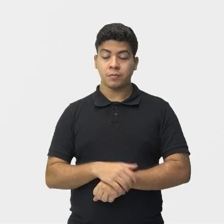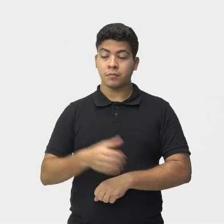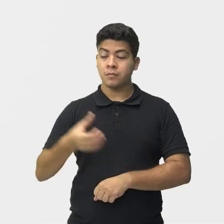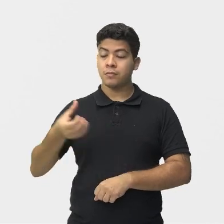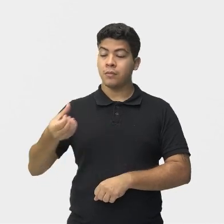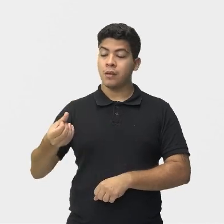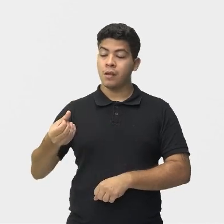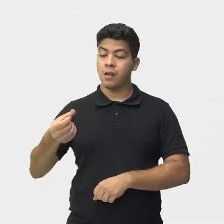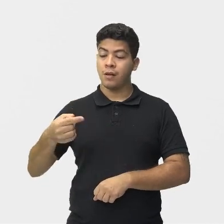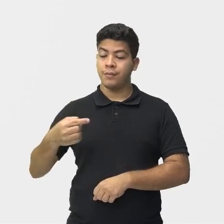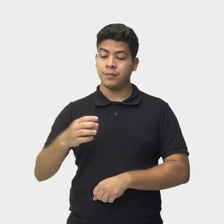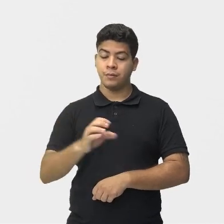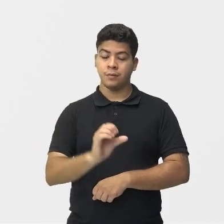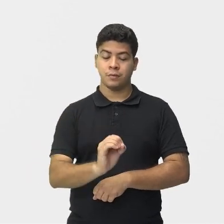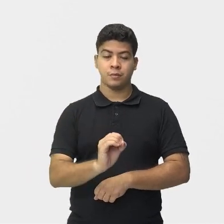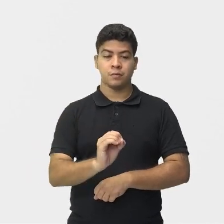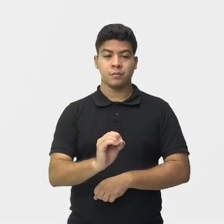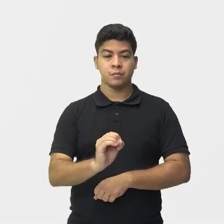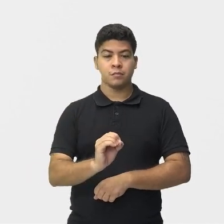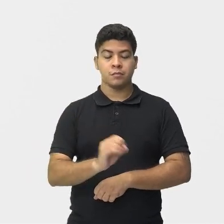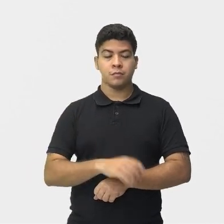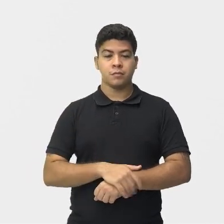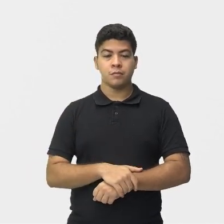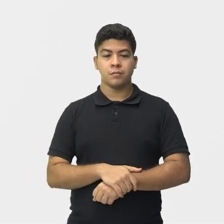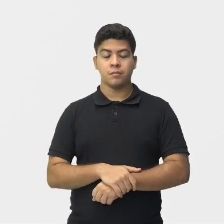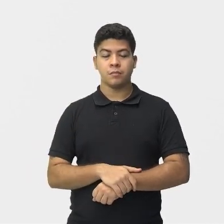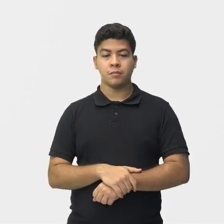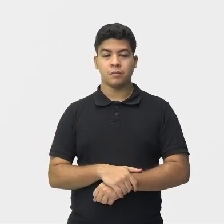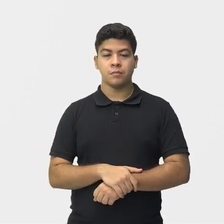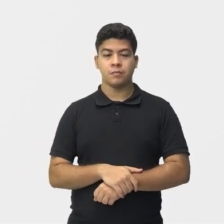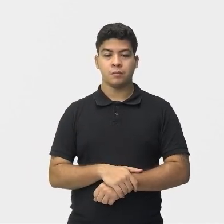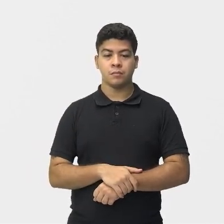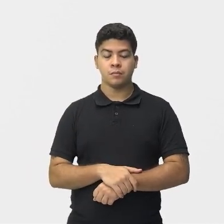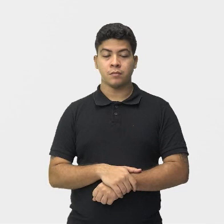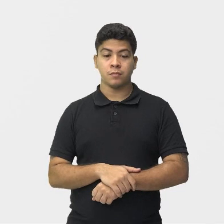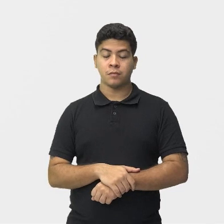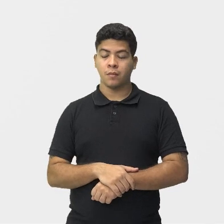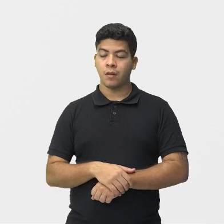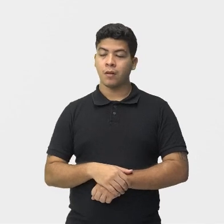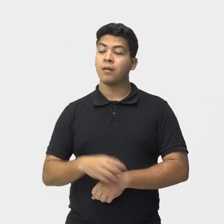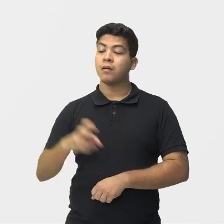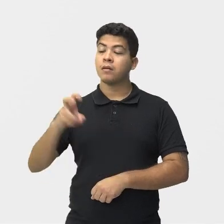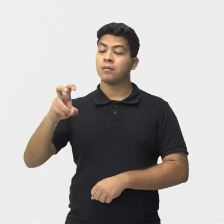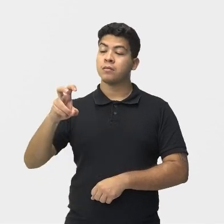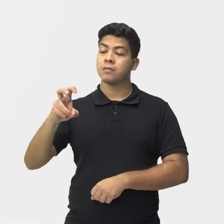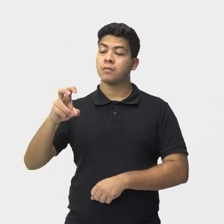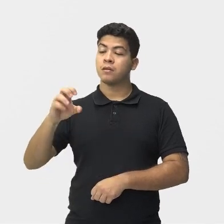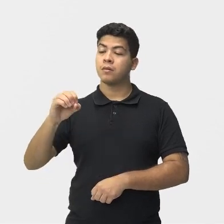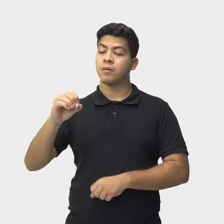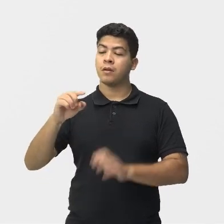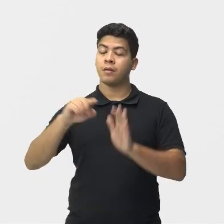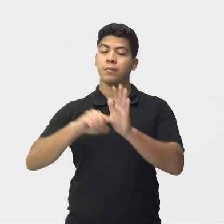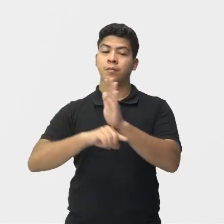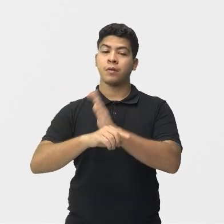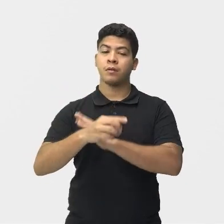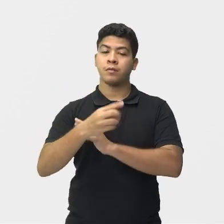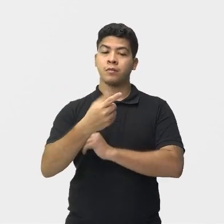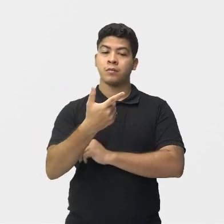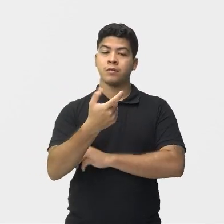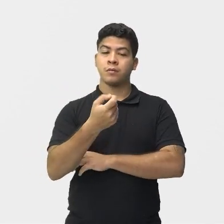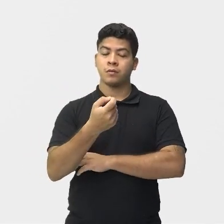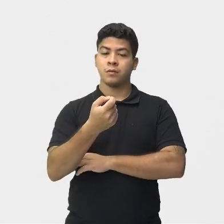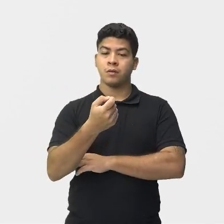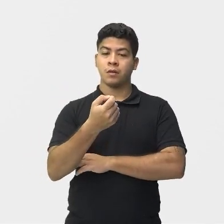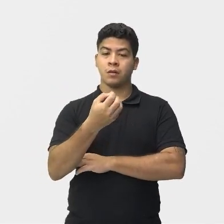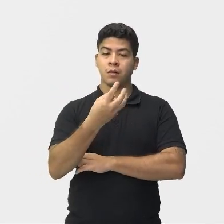0, que é o tempo final menos o tempo inicial. 50 menos 20 é 30 dividido por 6. Então, a nossa aceleração